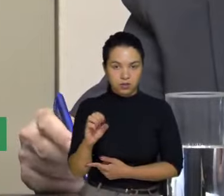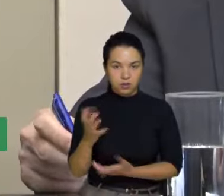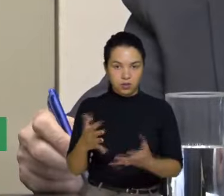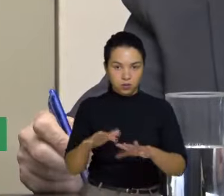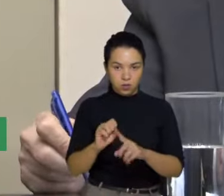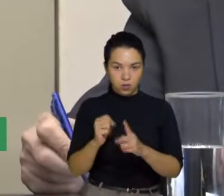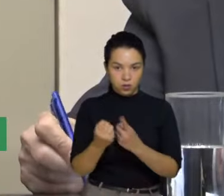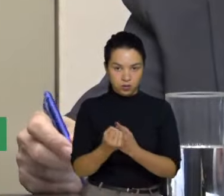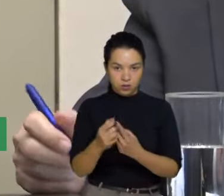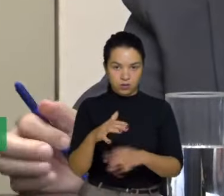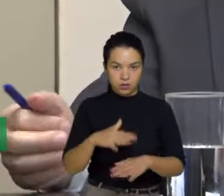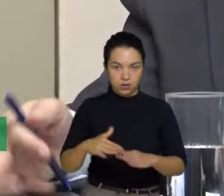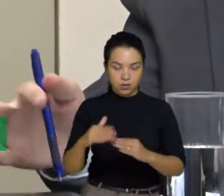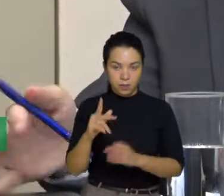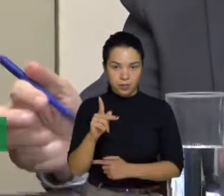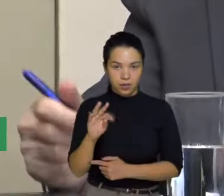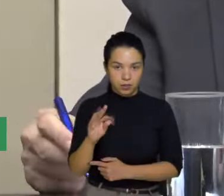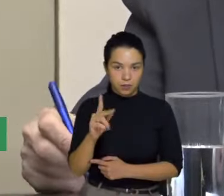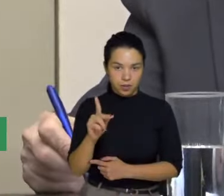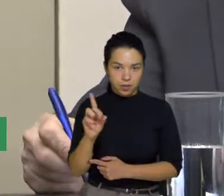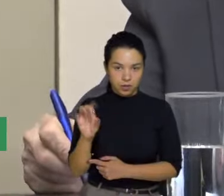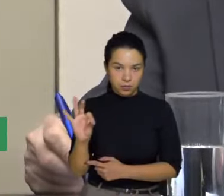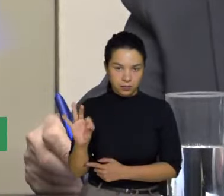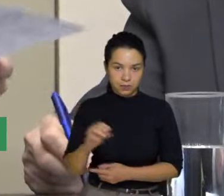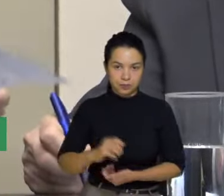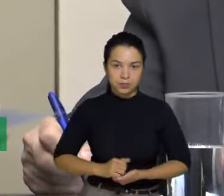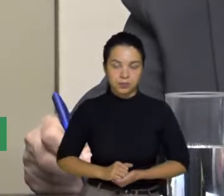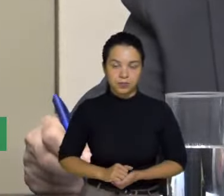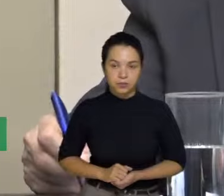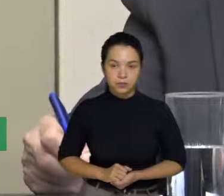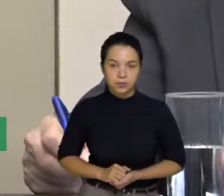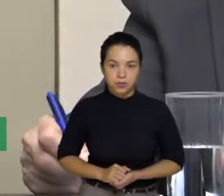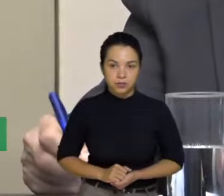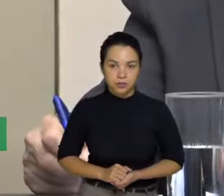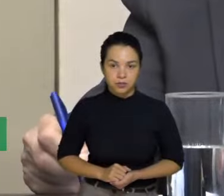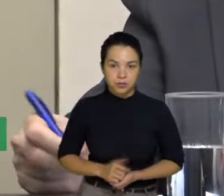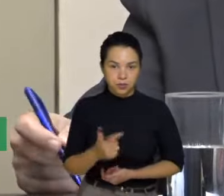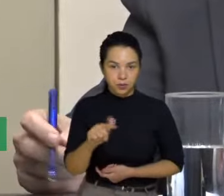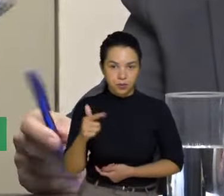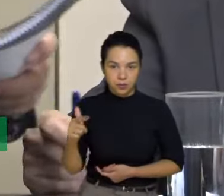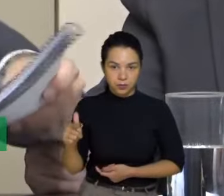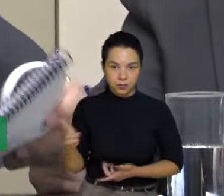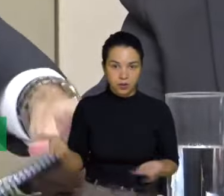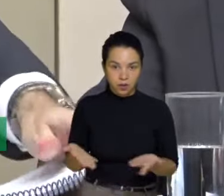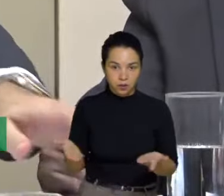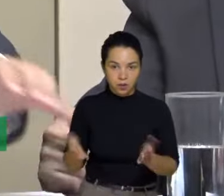PT, PDT, também não. Seguimos então para a ordem do dia.